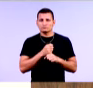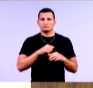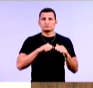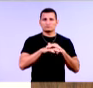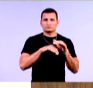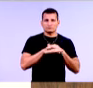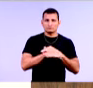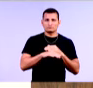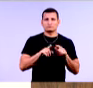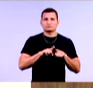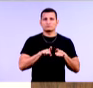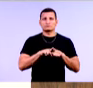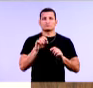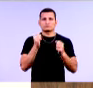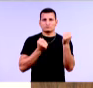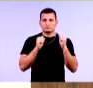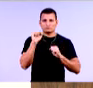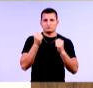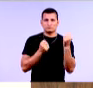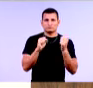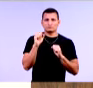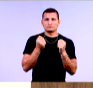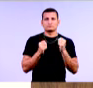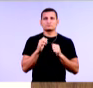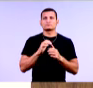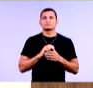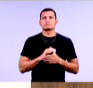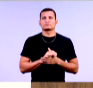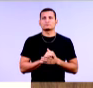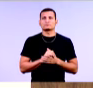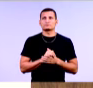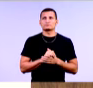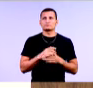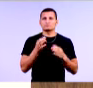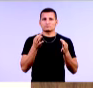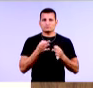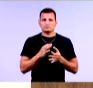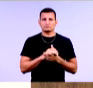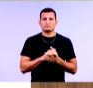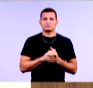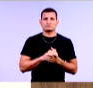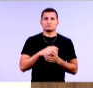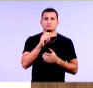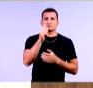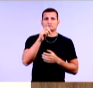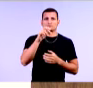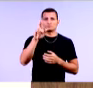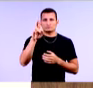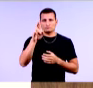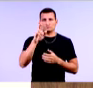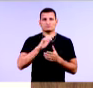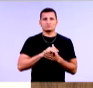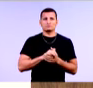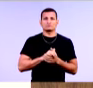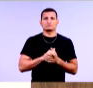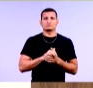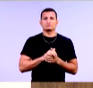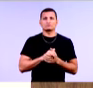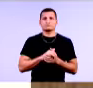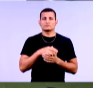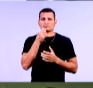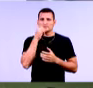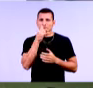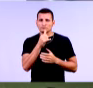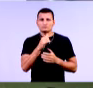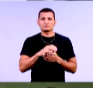o fabricante. Perfeito. Né? Perfeito. Perfeito. No caso, ar-condicionado, atenção, potência, fabricante.